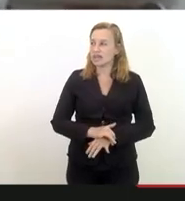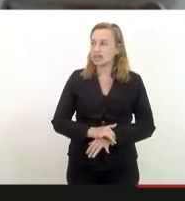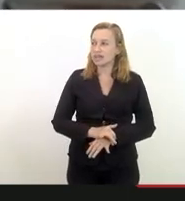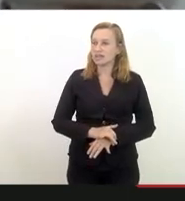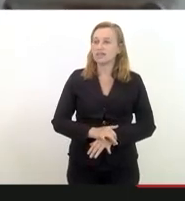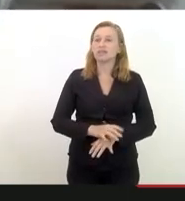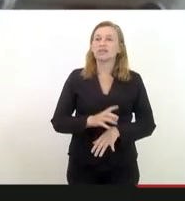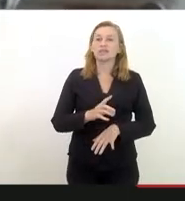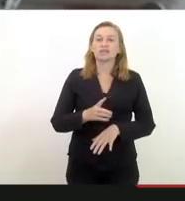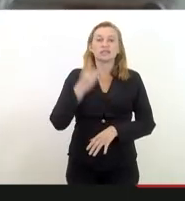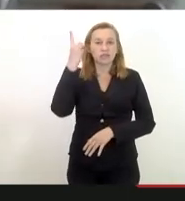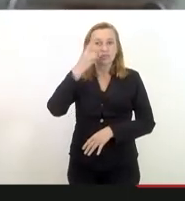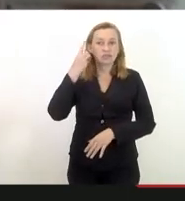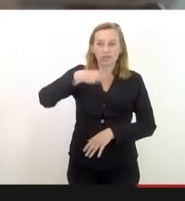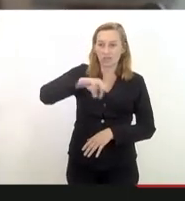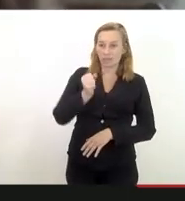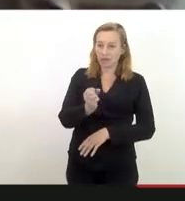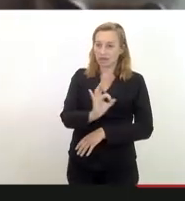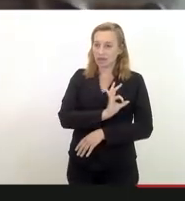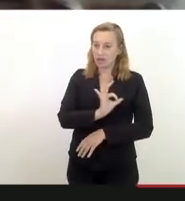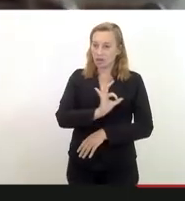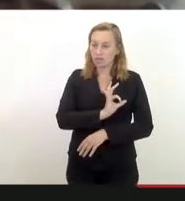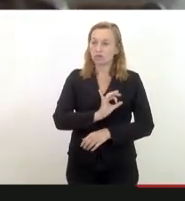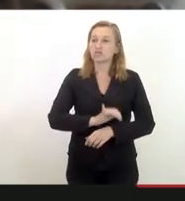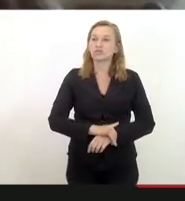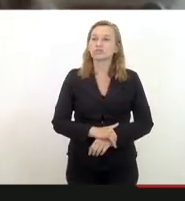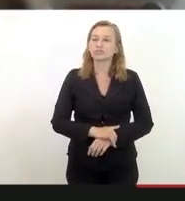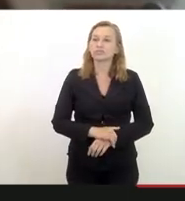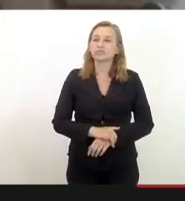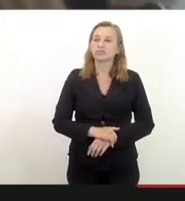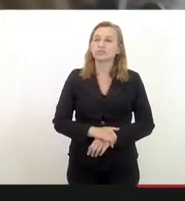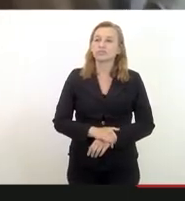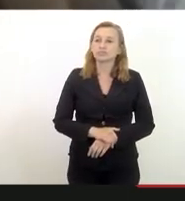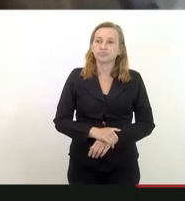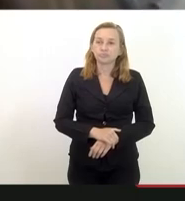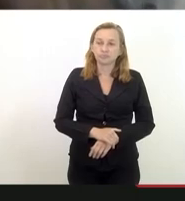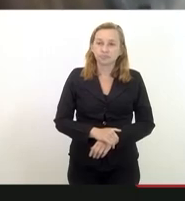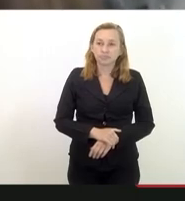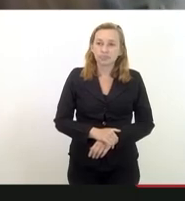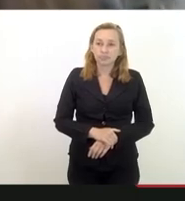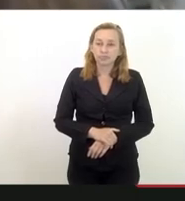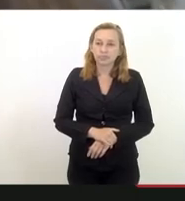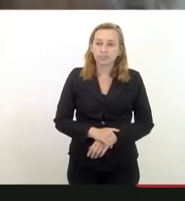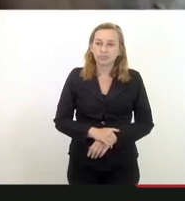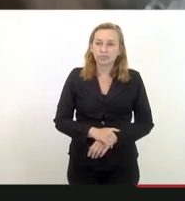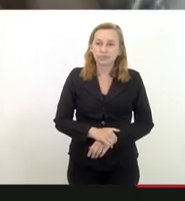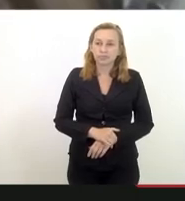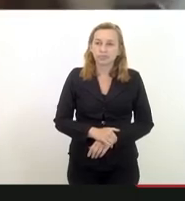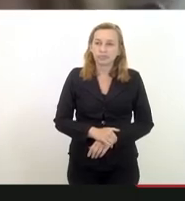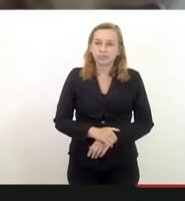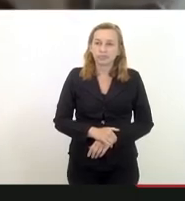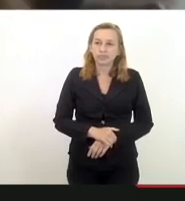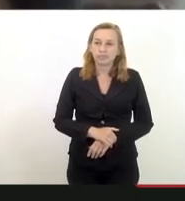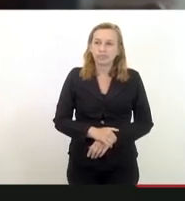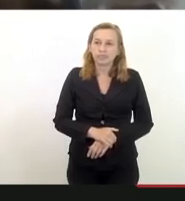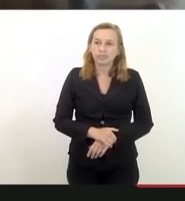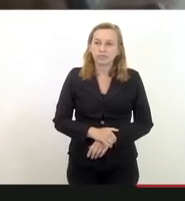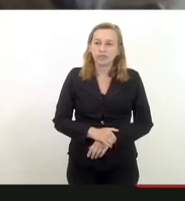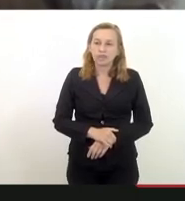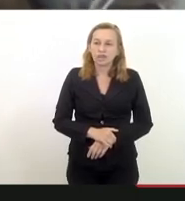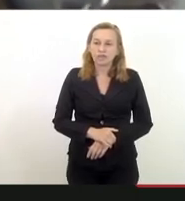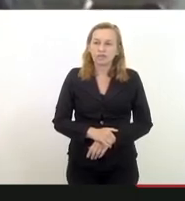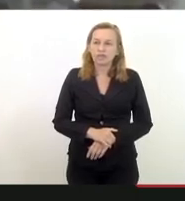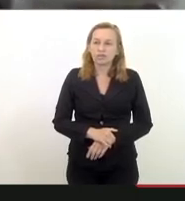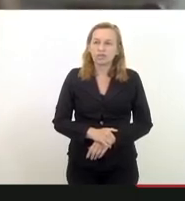Marta Rocha por abraçar essa causa e saudar todos os participantes